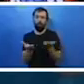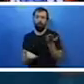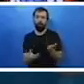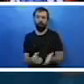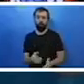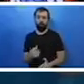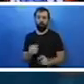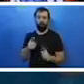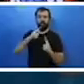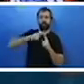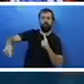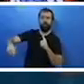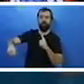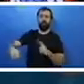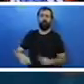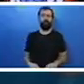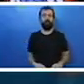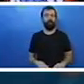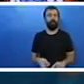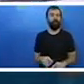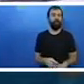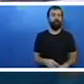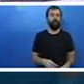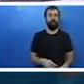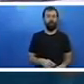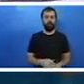desobedecer ou me trair...